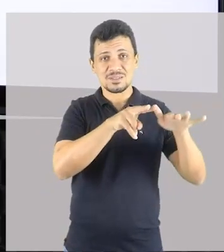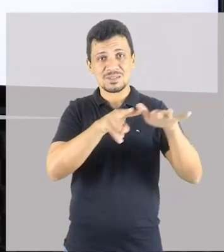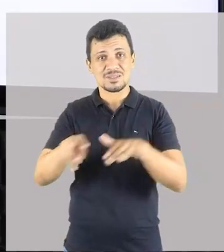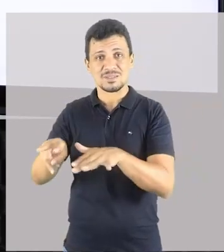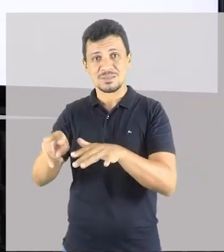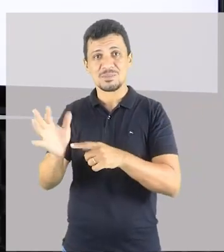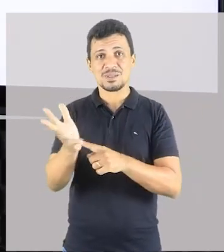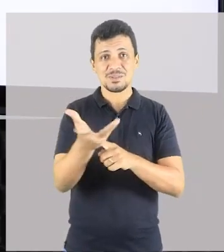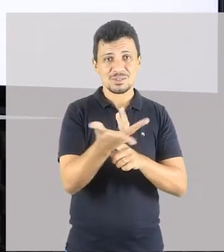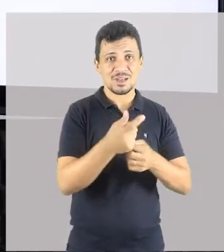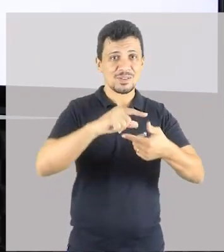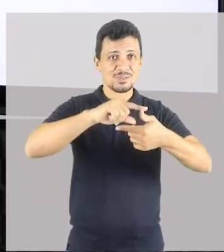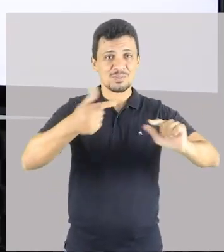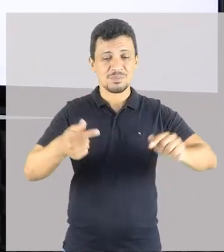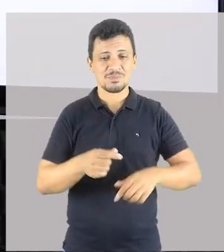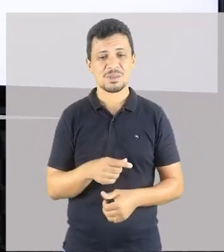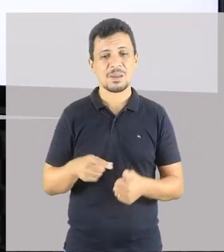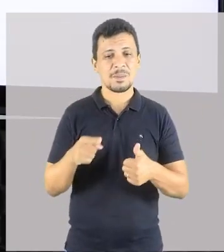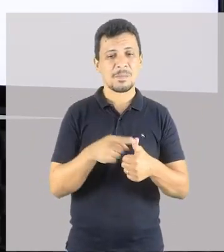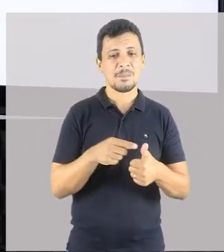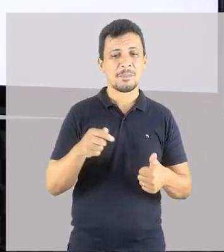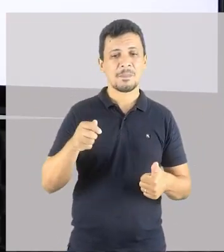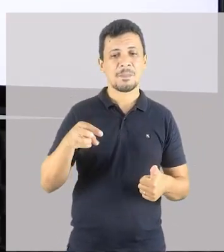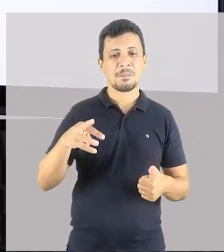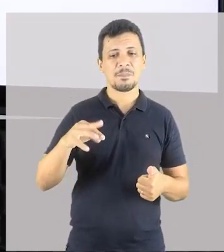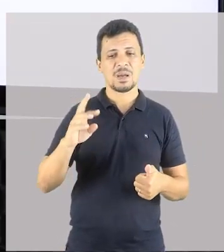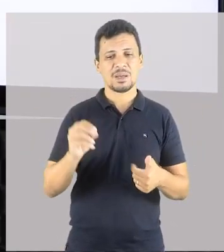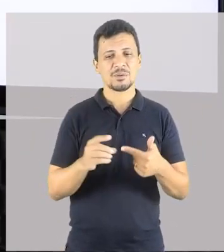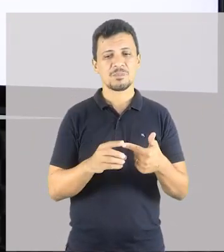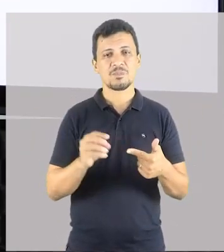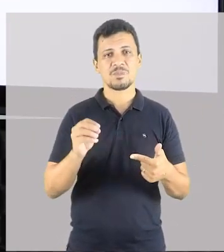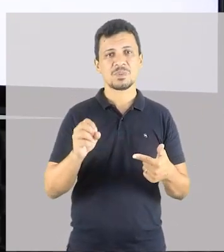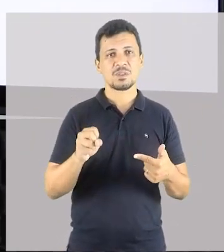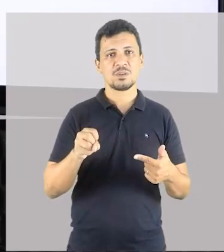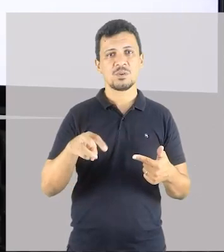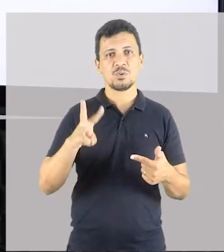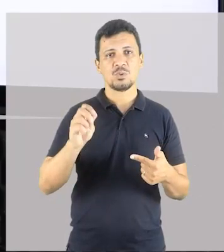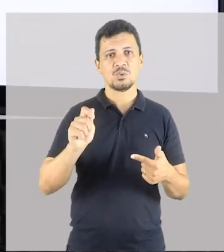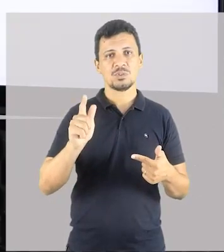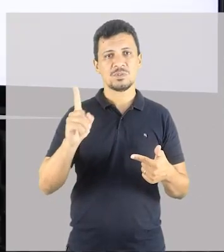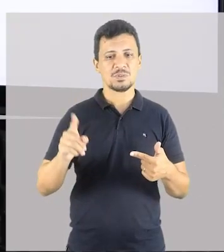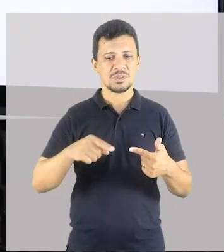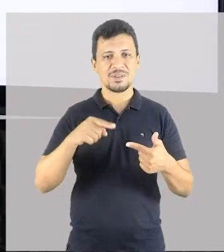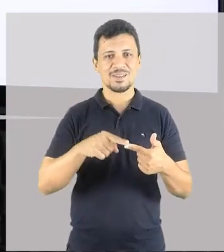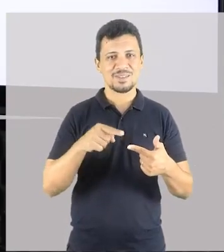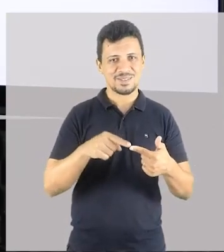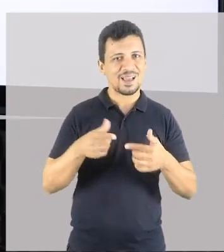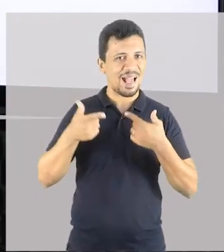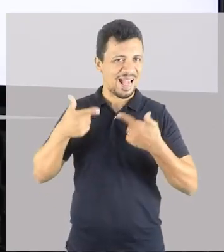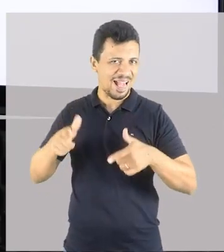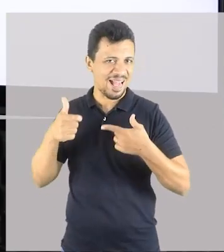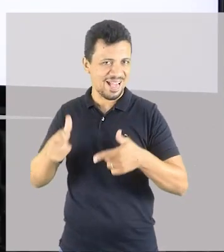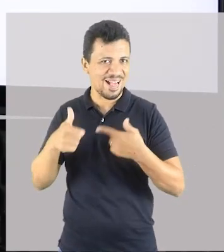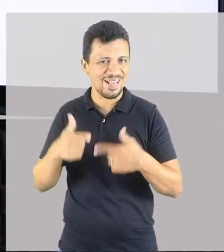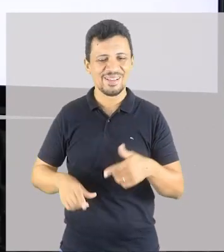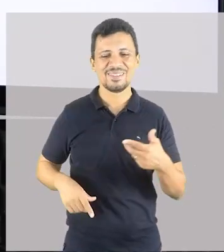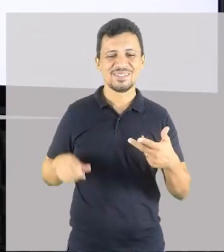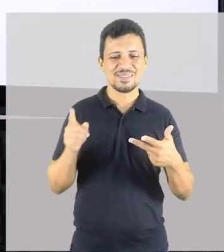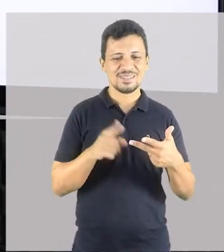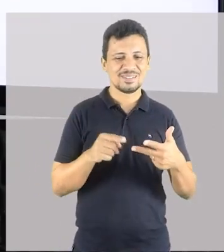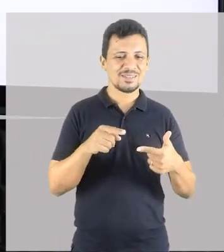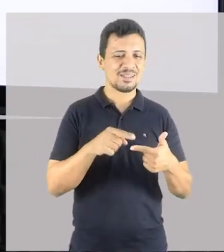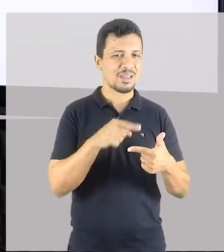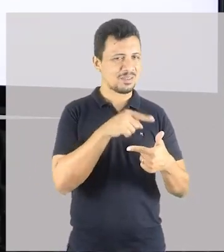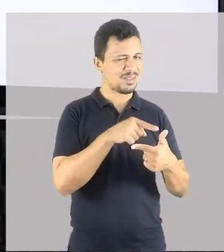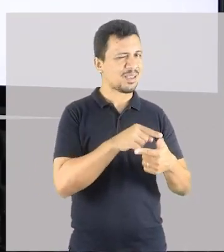Moderna. Né? Aí nós temos Mário de Andrade, Oswald de Andrade que era o mais irreverente, Mário de Andrade já era um pouquinho